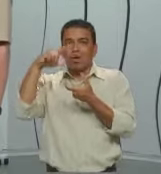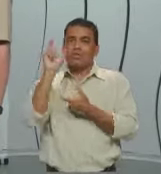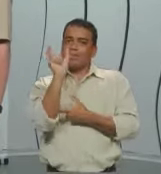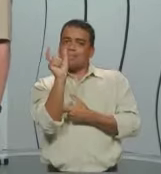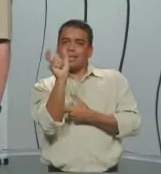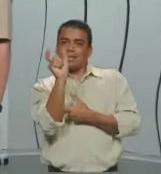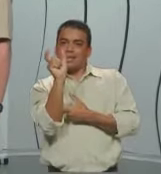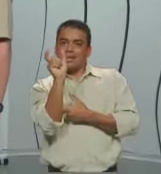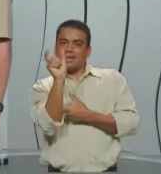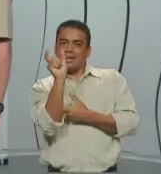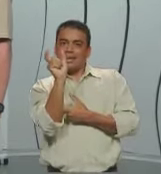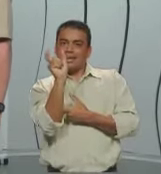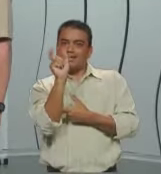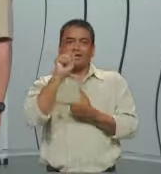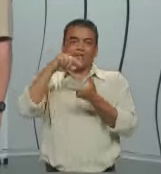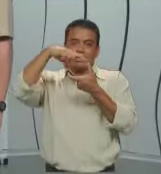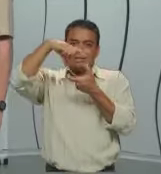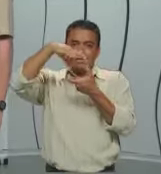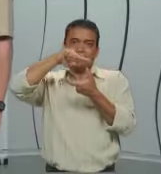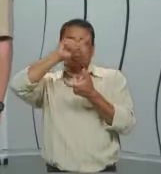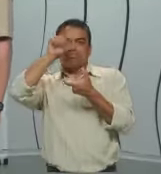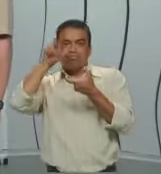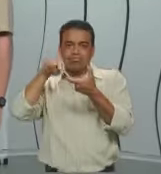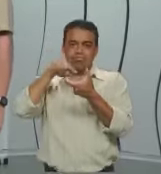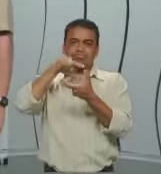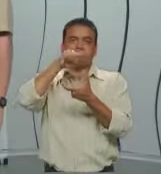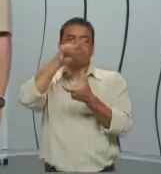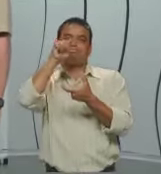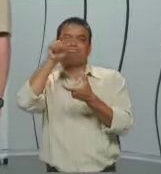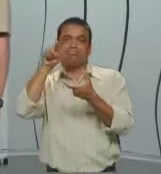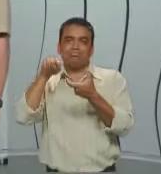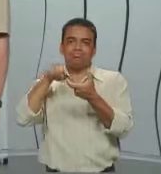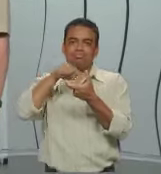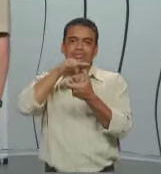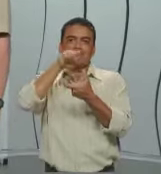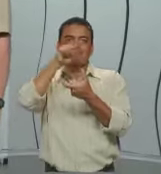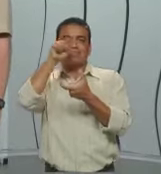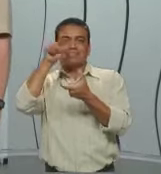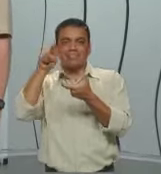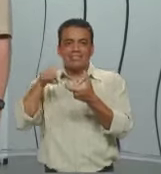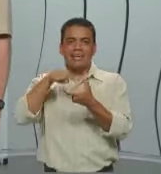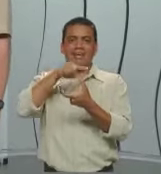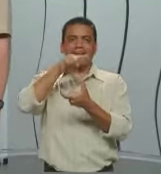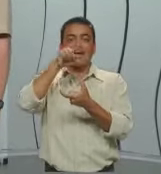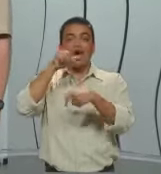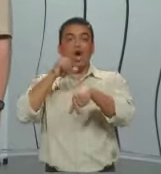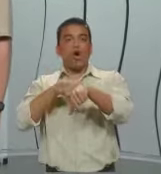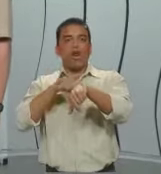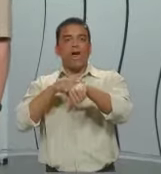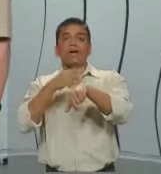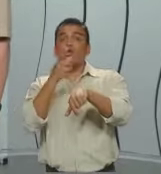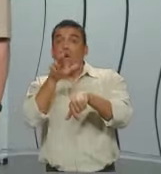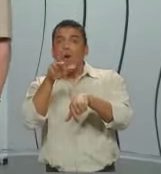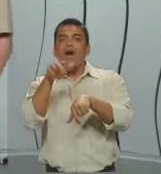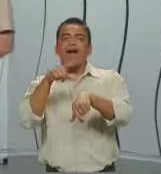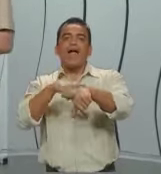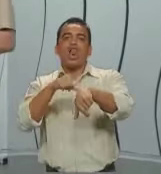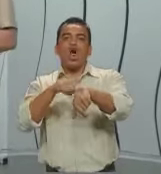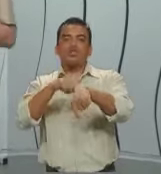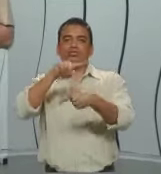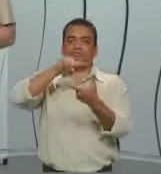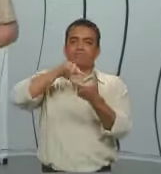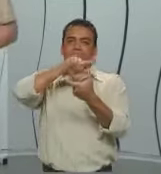que aqui só tem um jeito da corrente circular, né? Só pode fazer esse movimento que eu estou mostrando aqui no sentido horário, né? Não tem como fazer